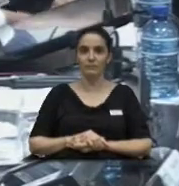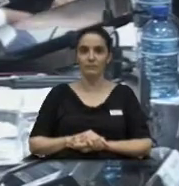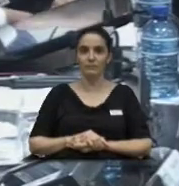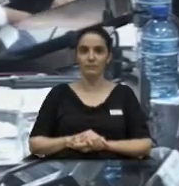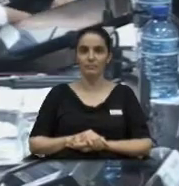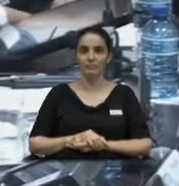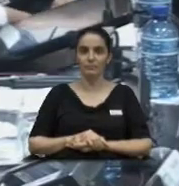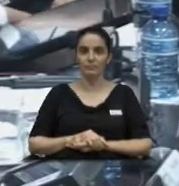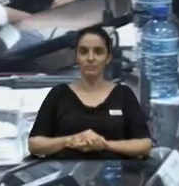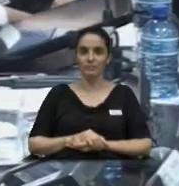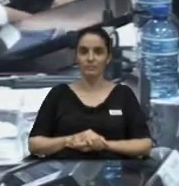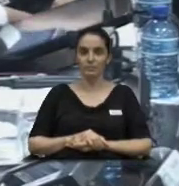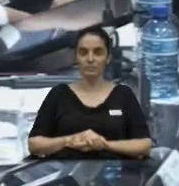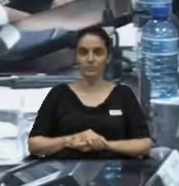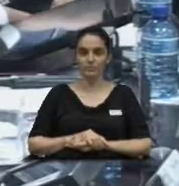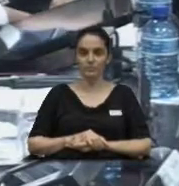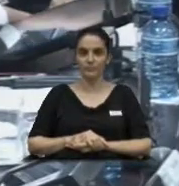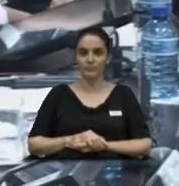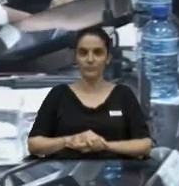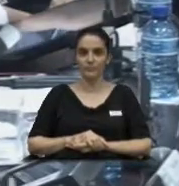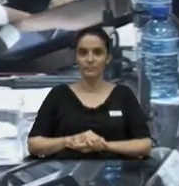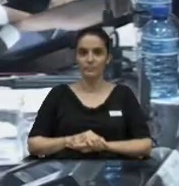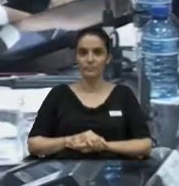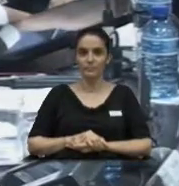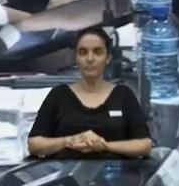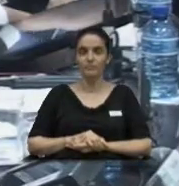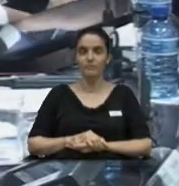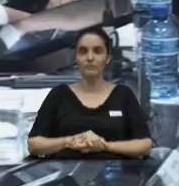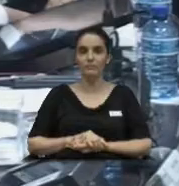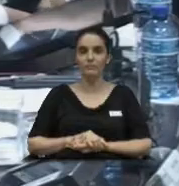aqui? Não, só um visto aí.